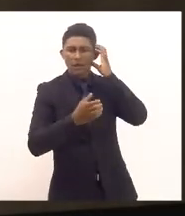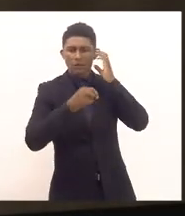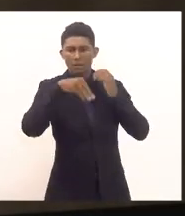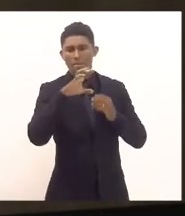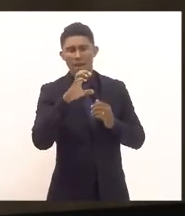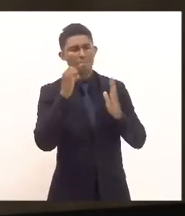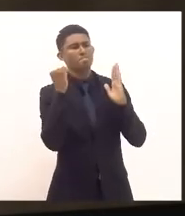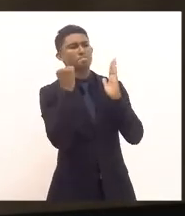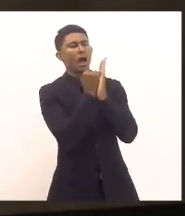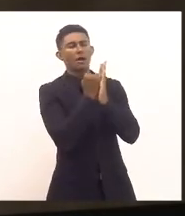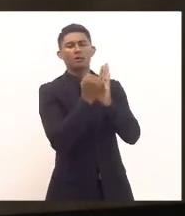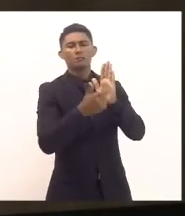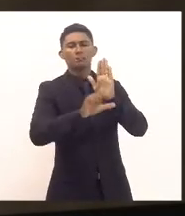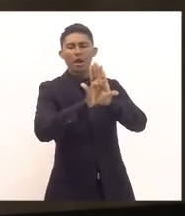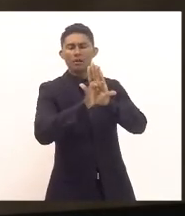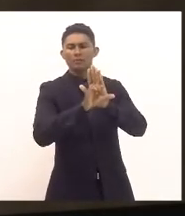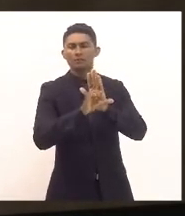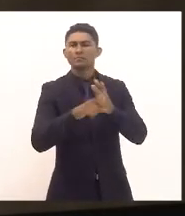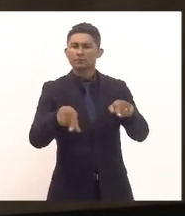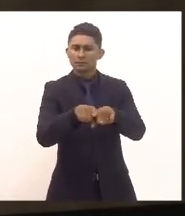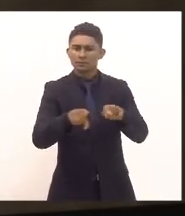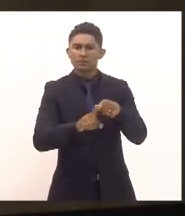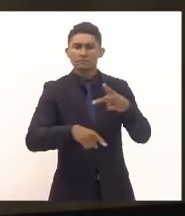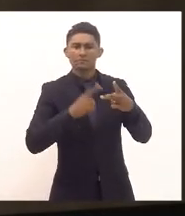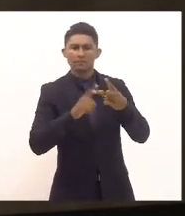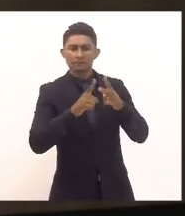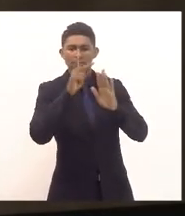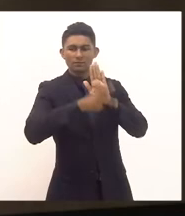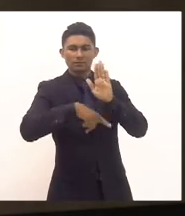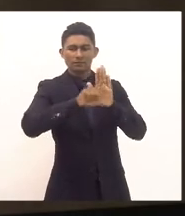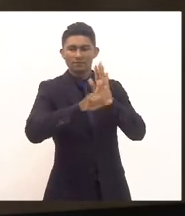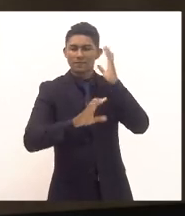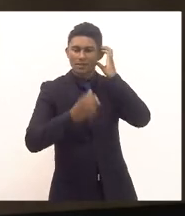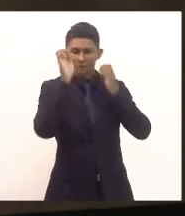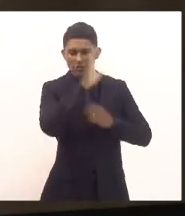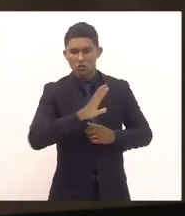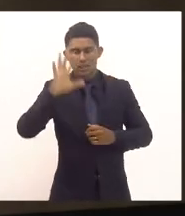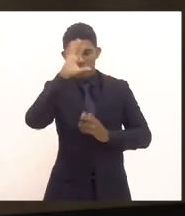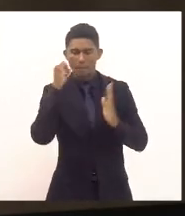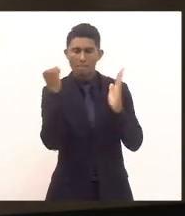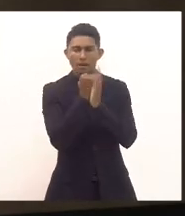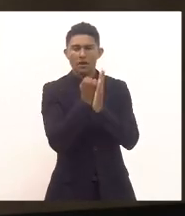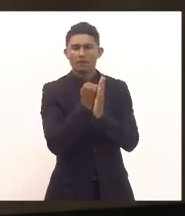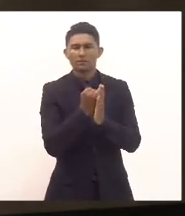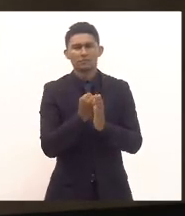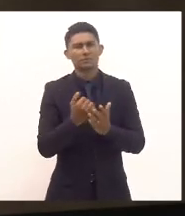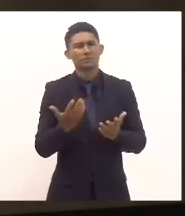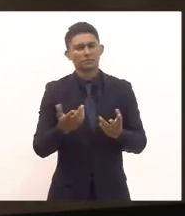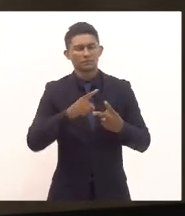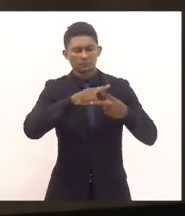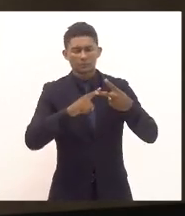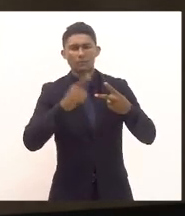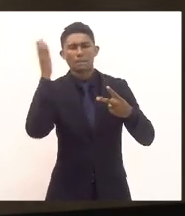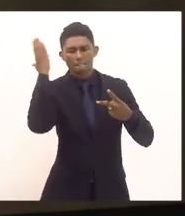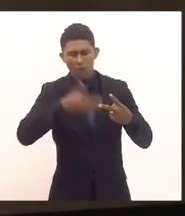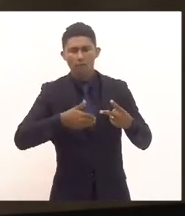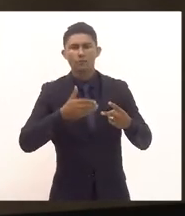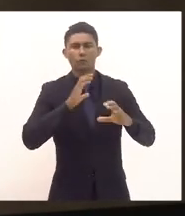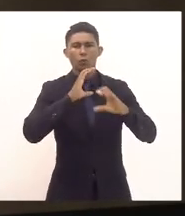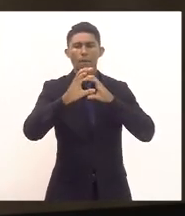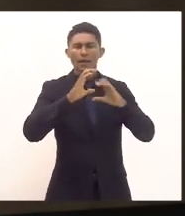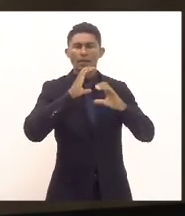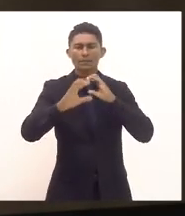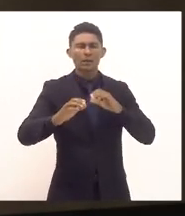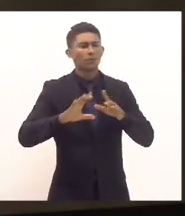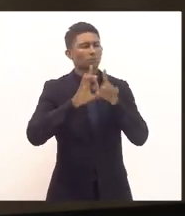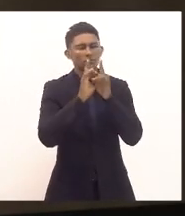quanto este de agora sobre tombamento pela Rádio Nacional são projetos que colocam em evidência a defesa da comunicação pública